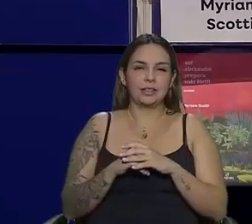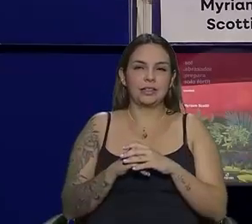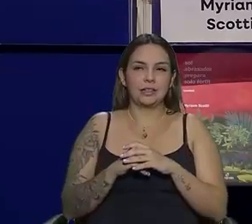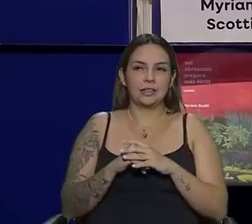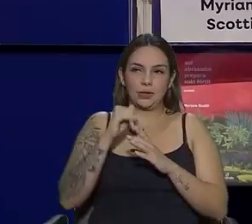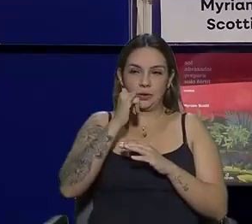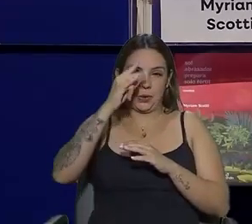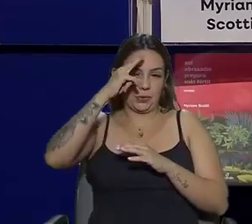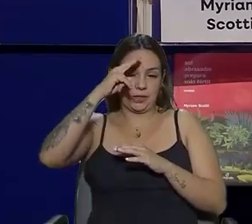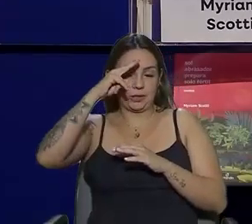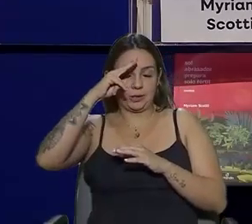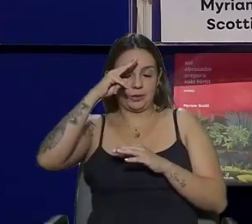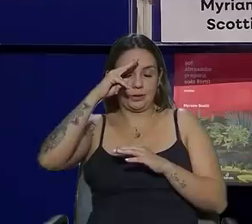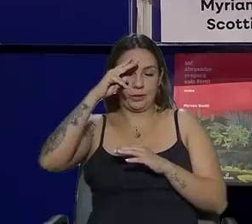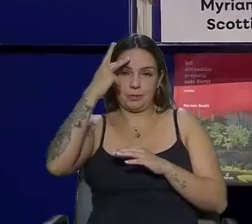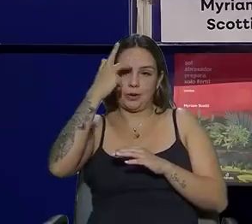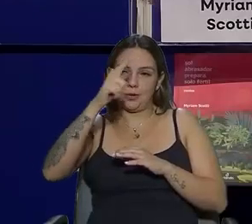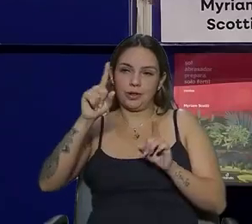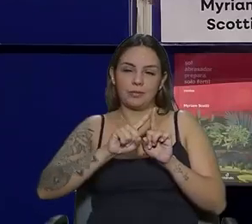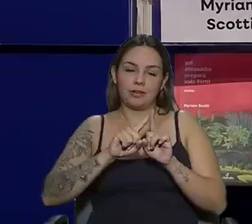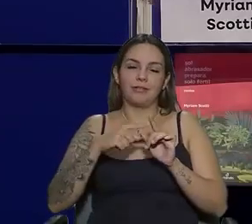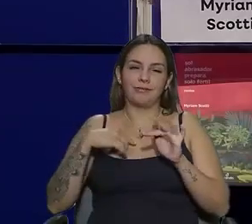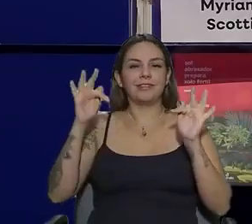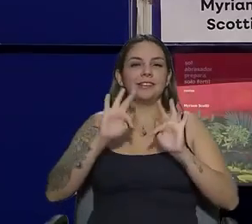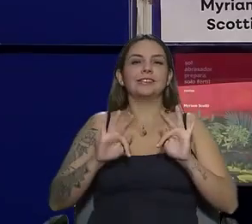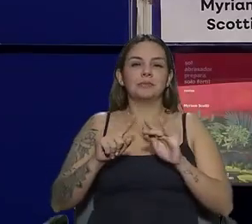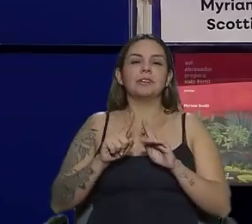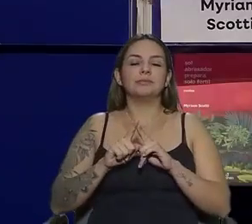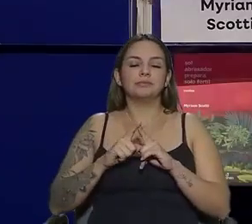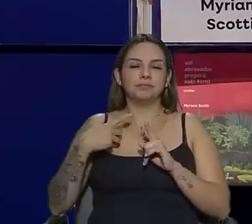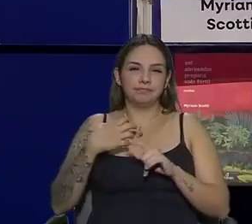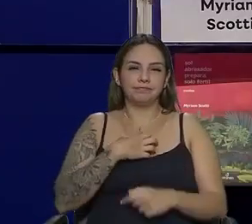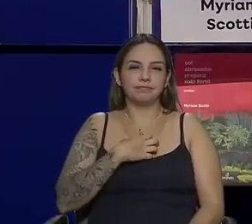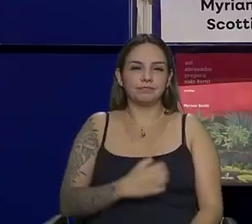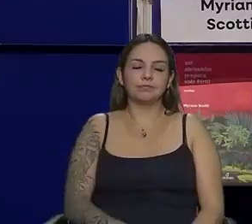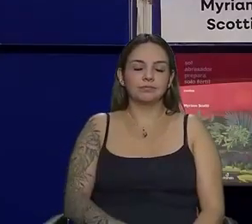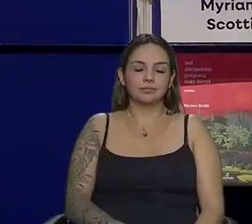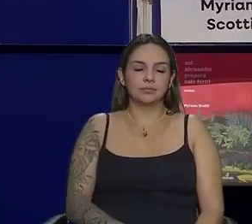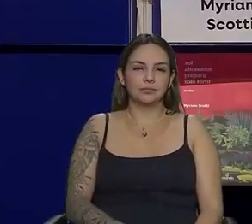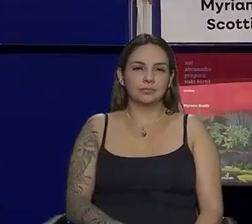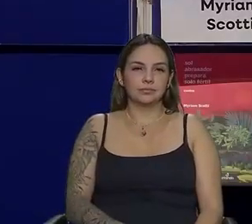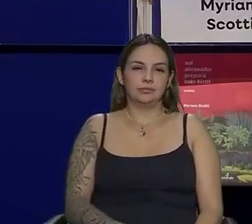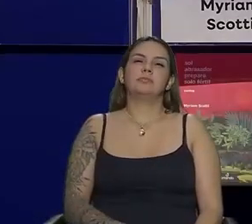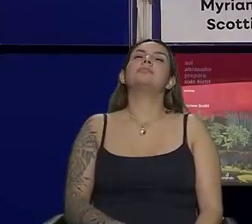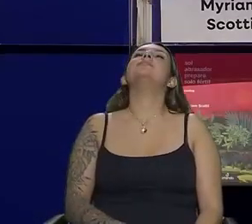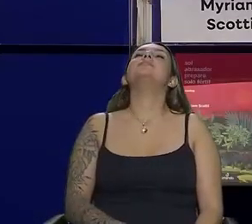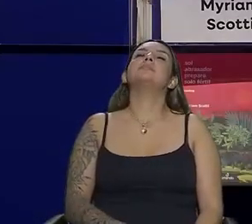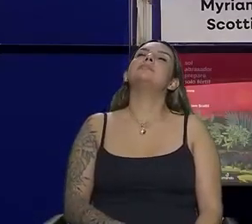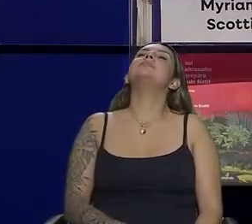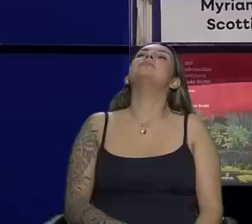mas contar histórias para os outros também era uma forma de dividir aquilo que eu sentia. E aí, aos